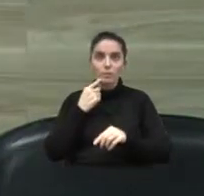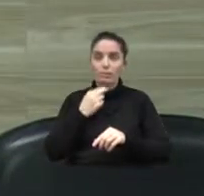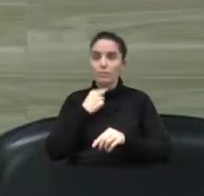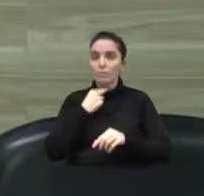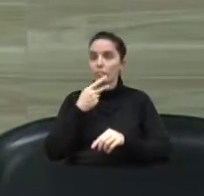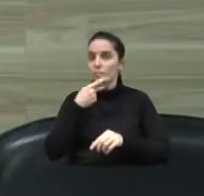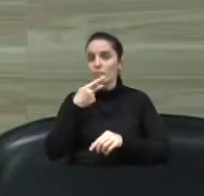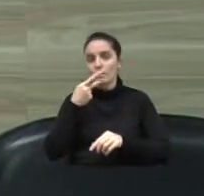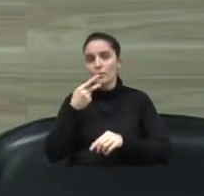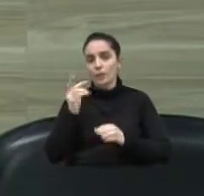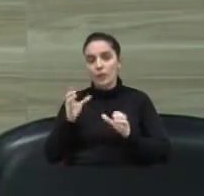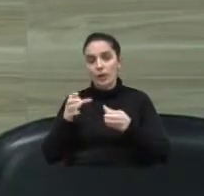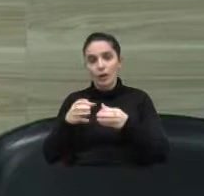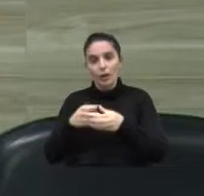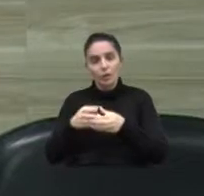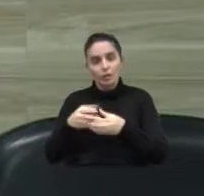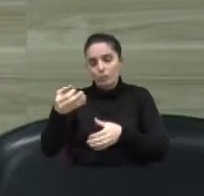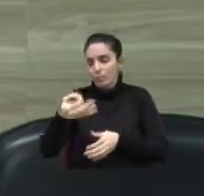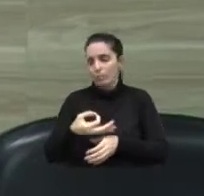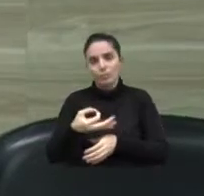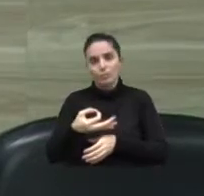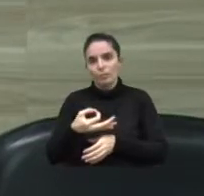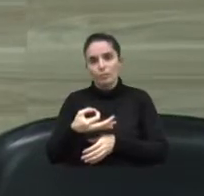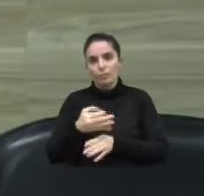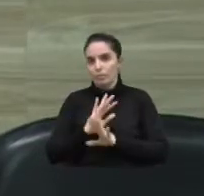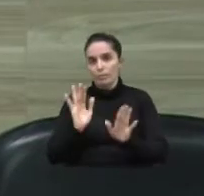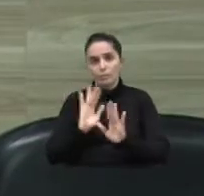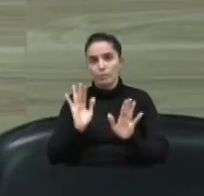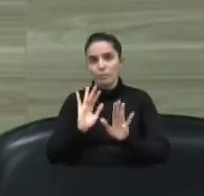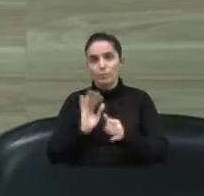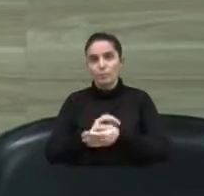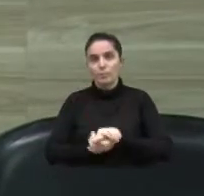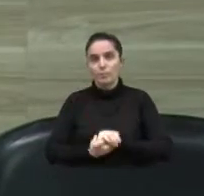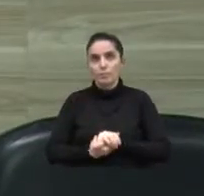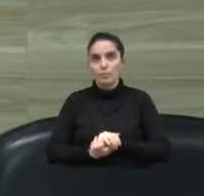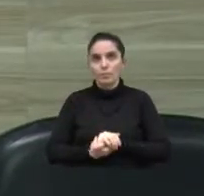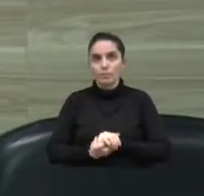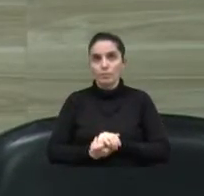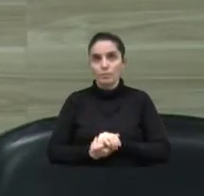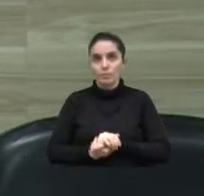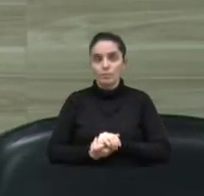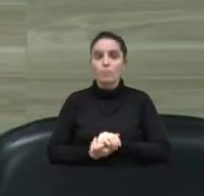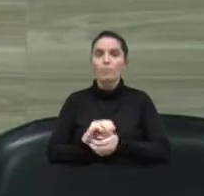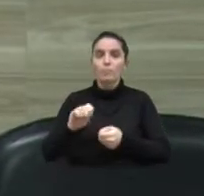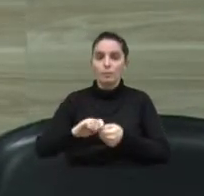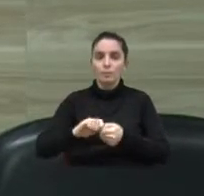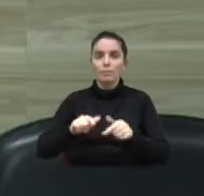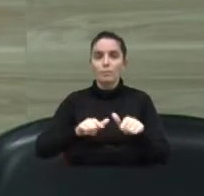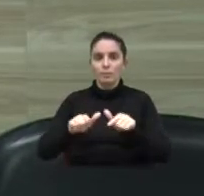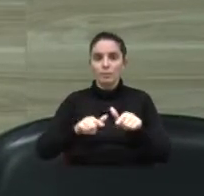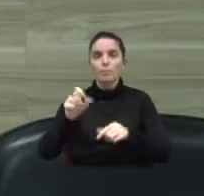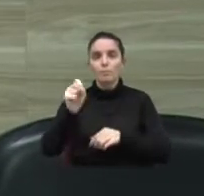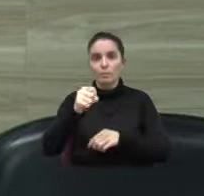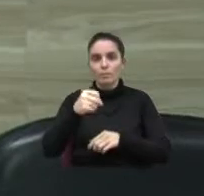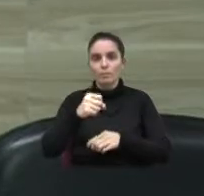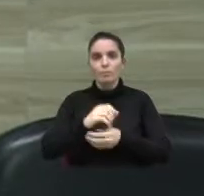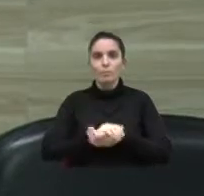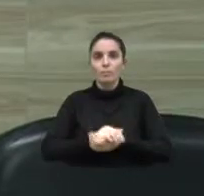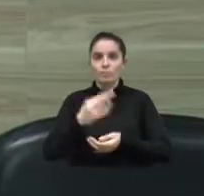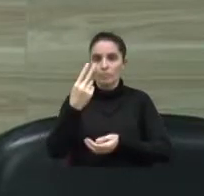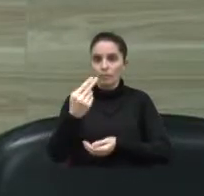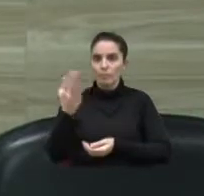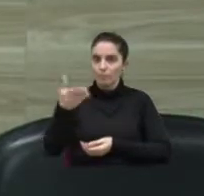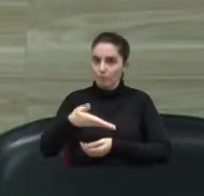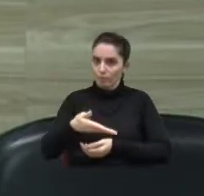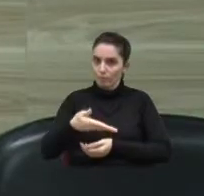que a nossa comissão não funcionava. Não é assim. Nós estávamos aqui e fazíamos o nosso trabalho, do mesmo jeito que estamos fazendo